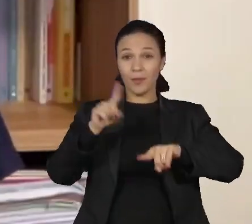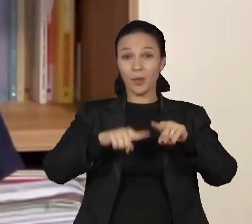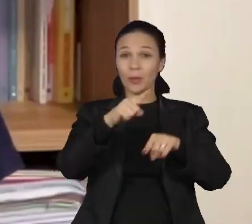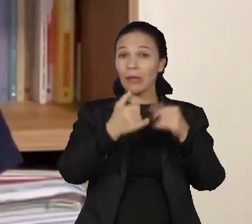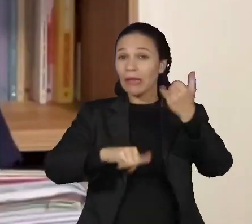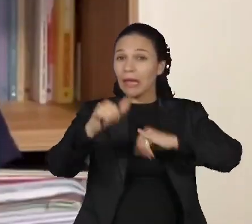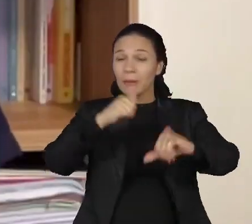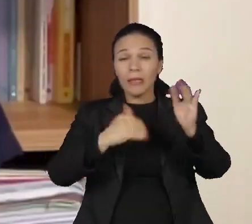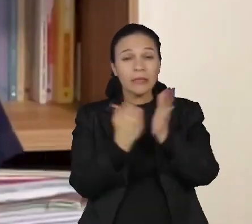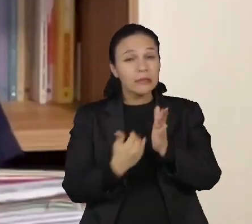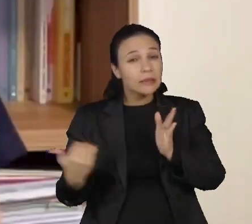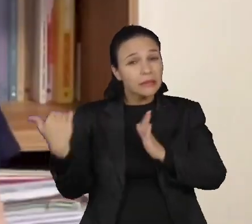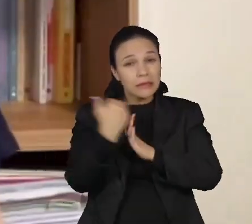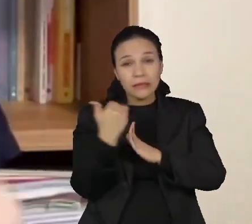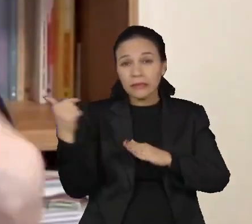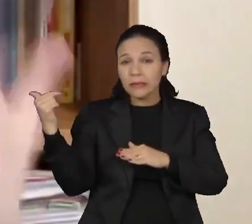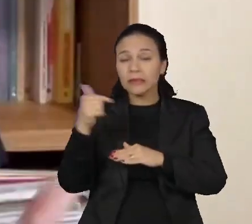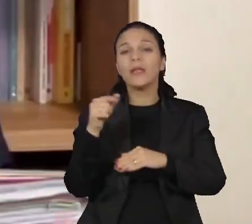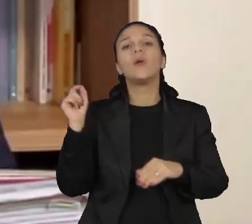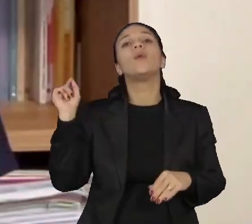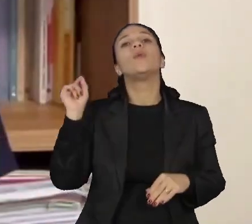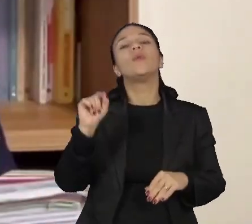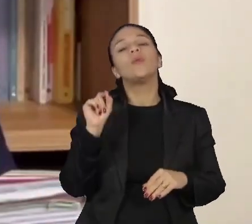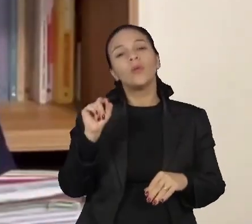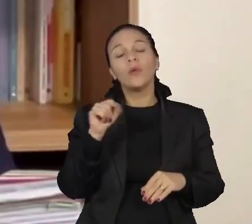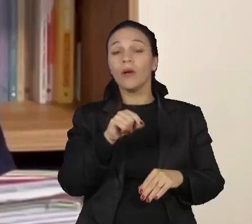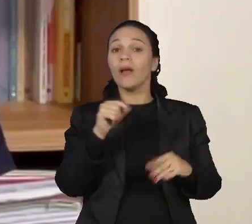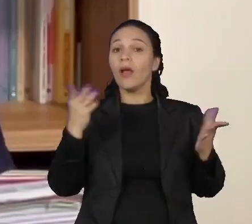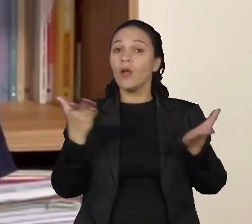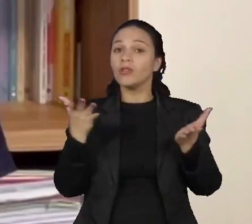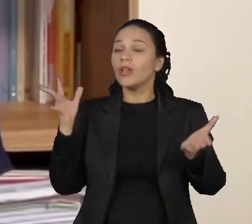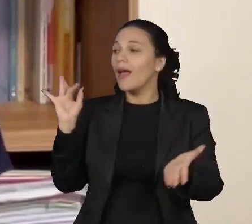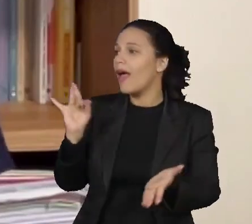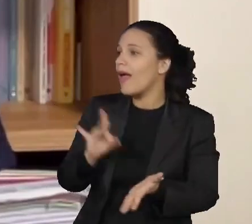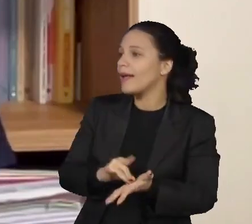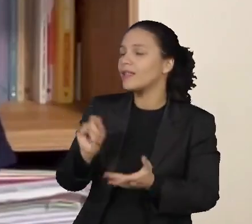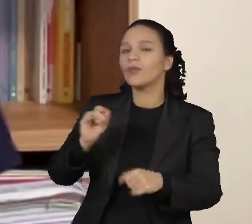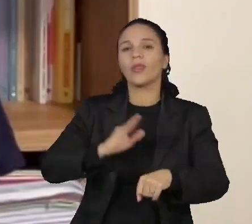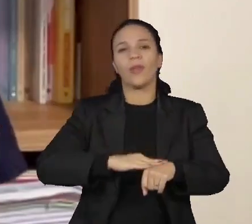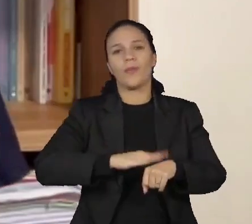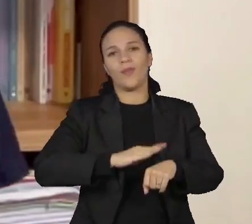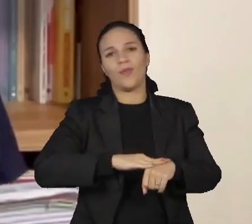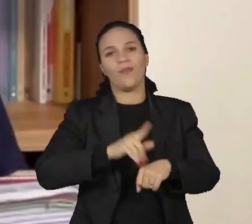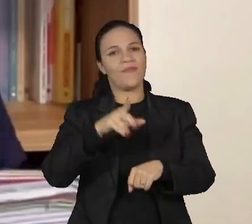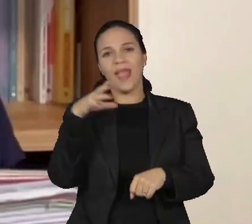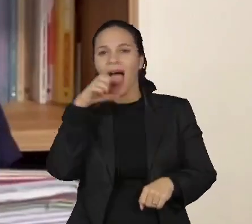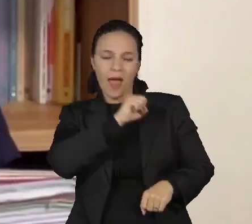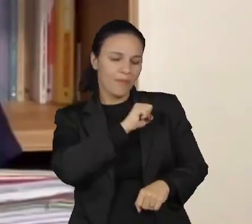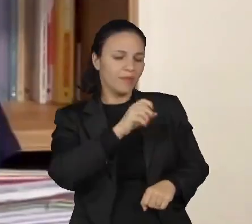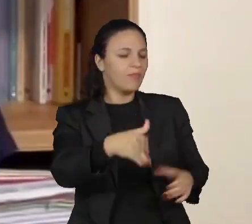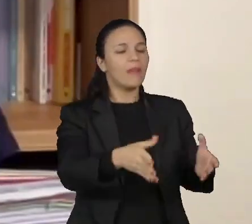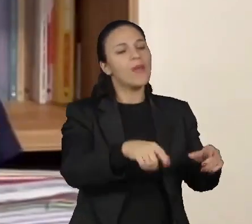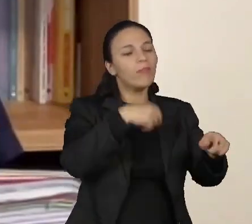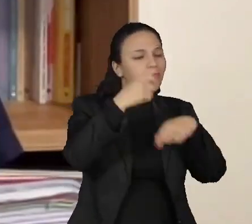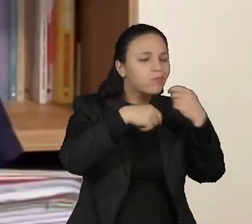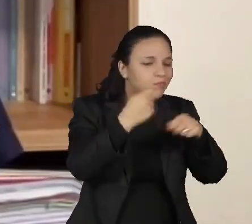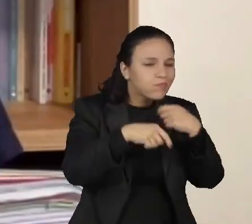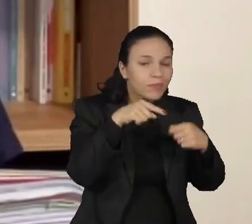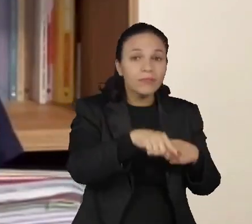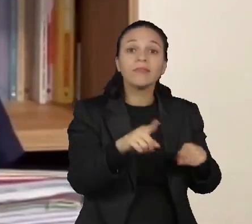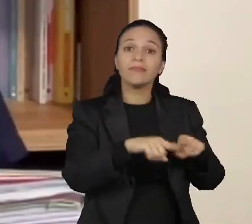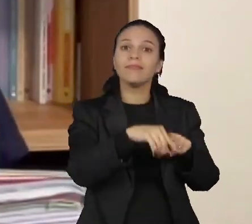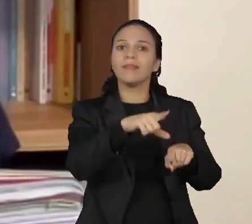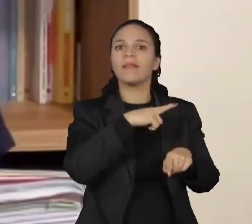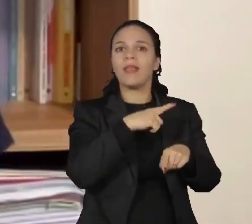ultraprocessados, eles condizem com a nossa realidade hoje em termos de tempo, né? Eles são rápidos e eles fornecem